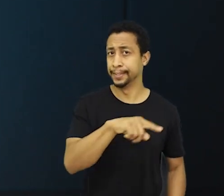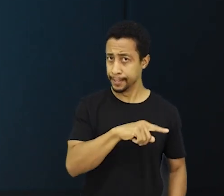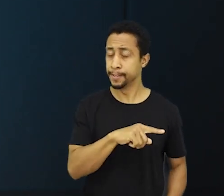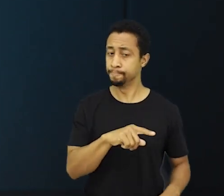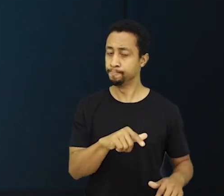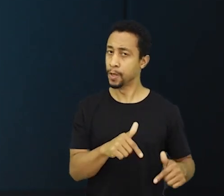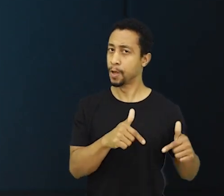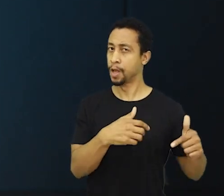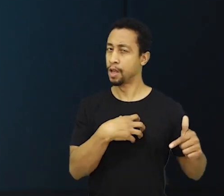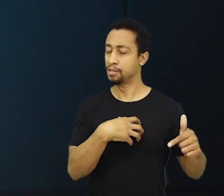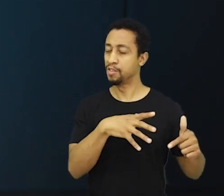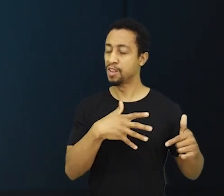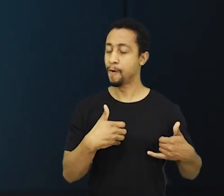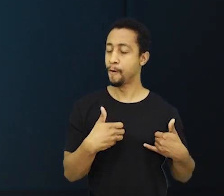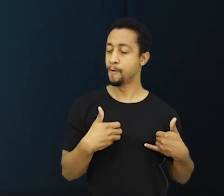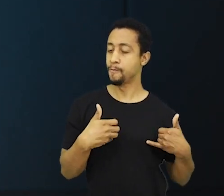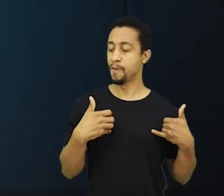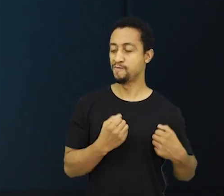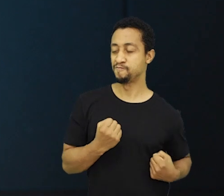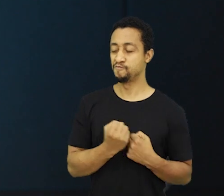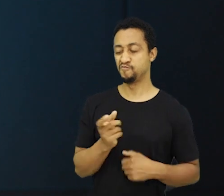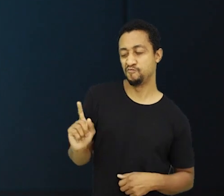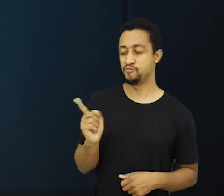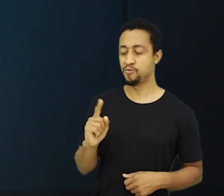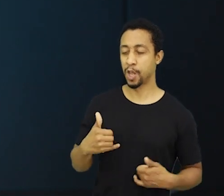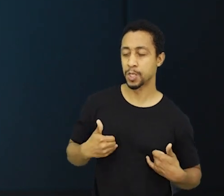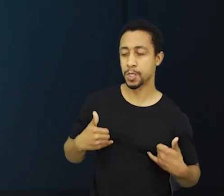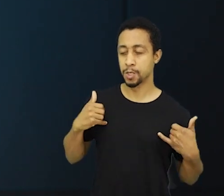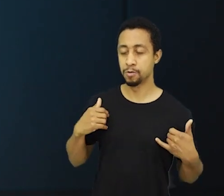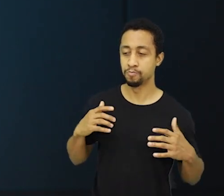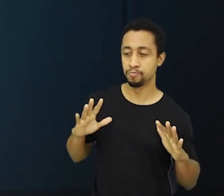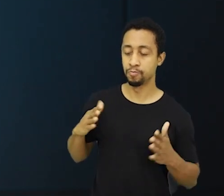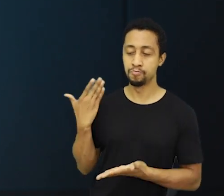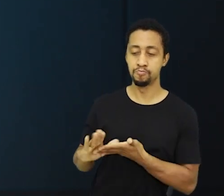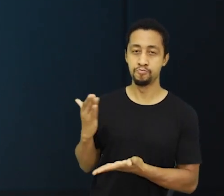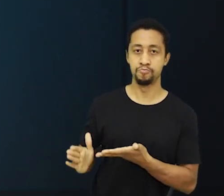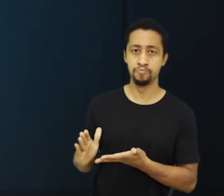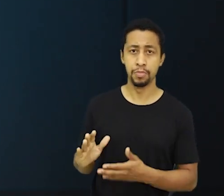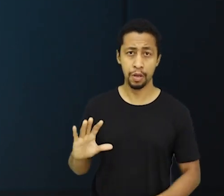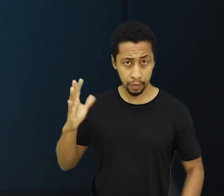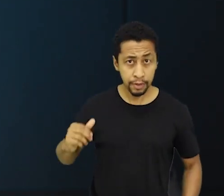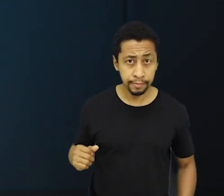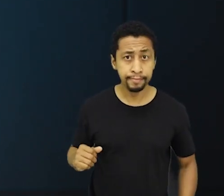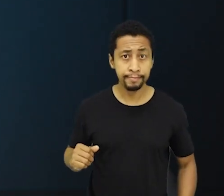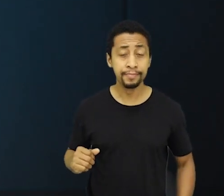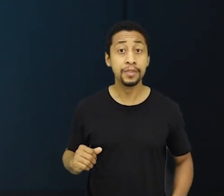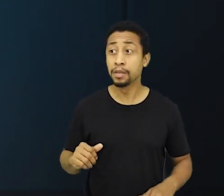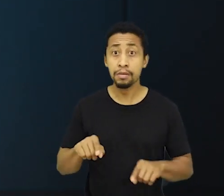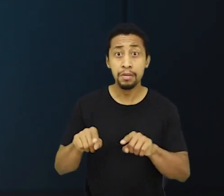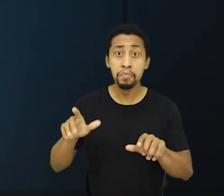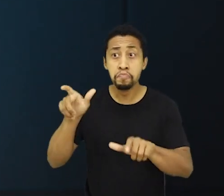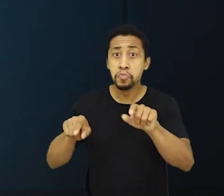manifestação de vaidade. Não tive nenhuma manifestação que dissesse que a minha sentença